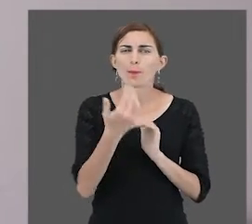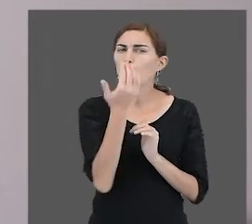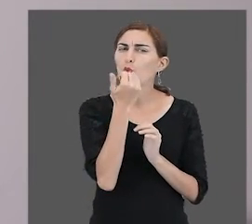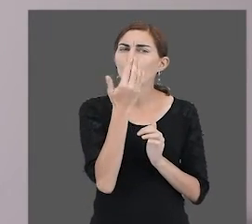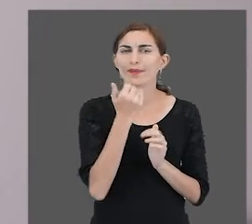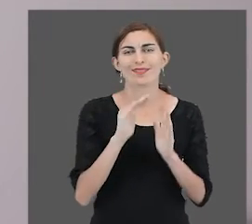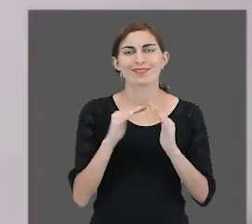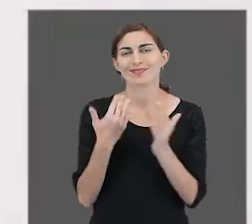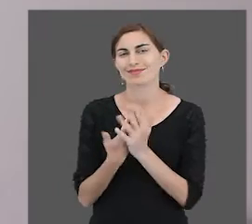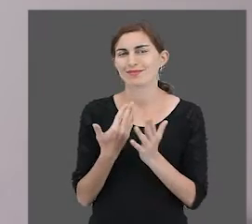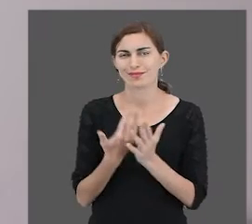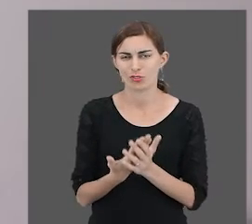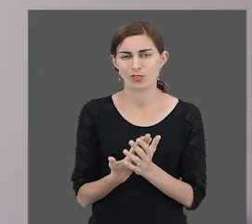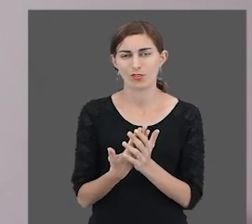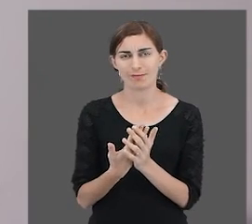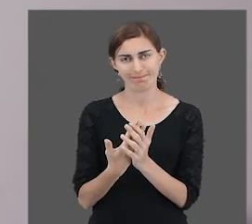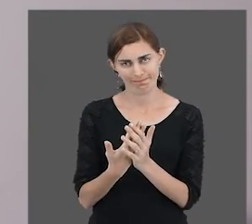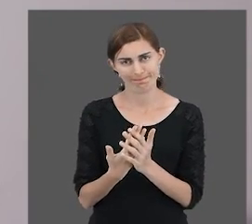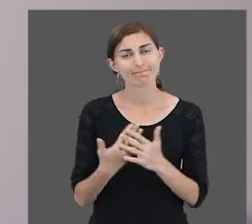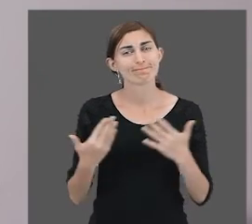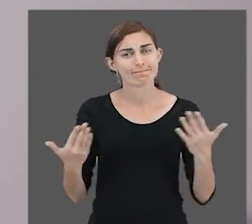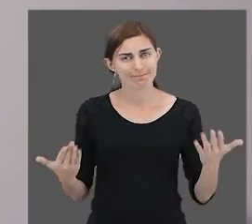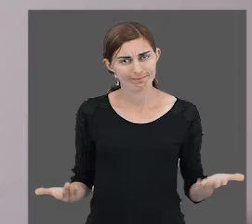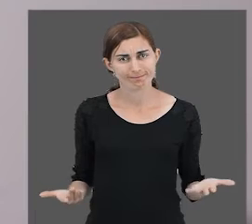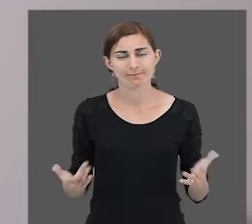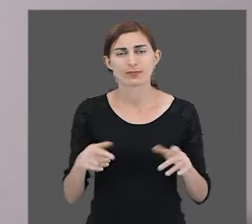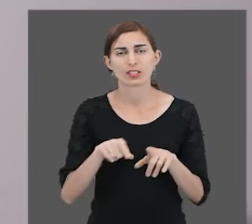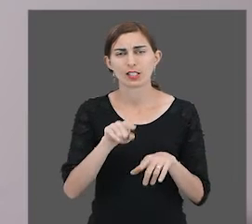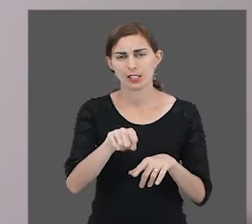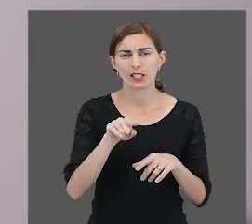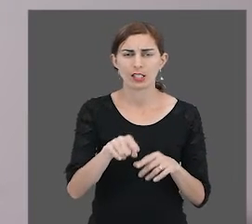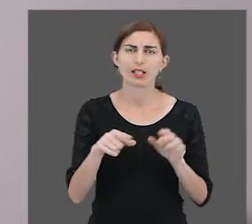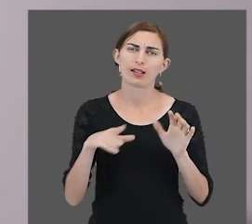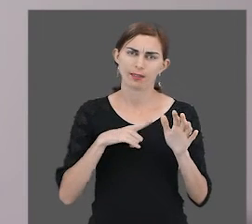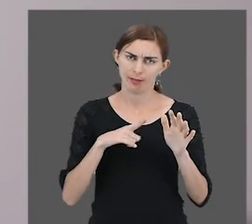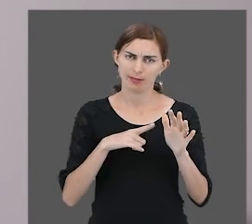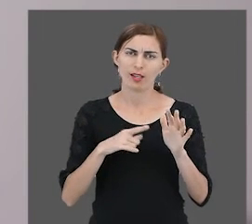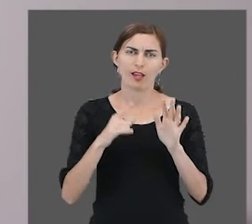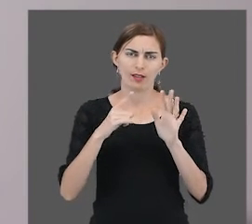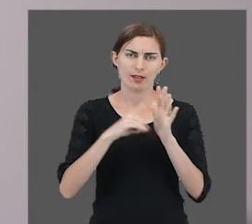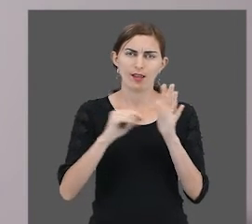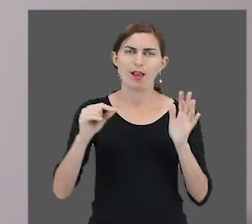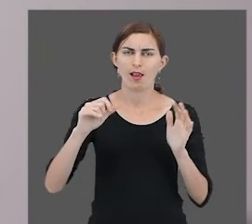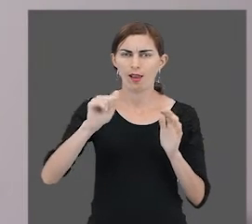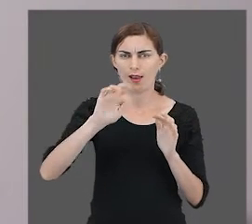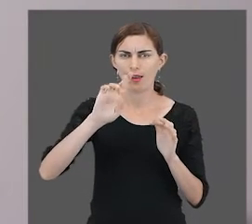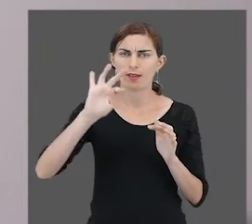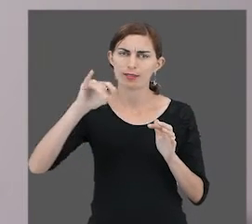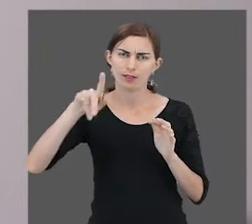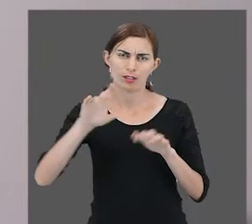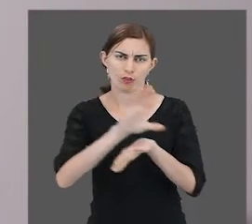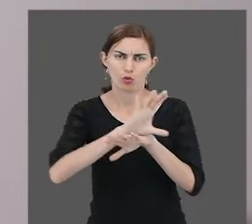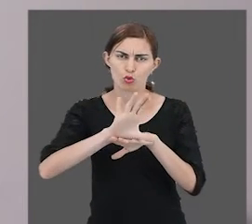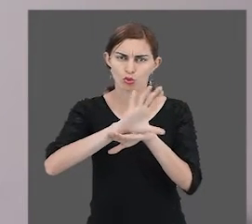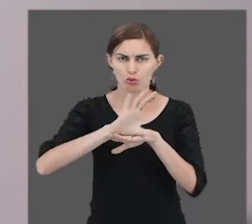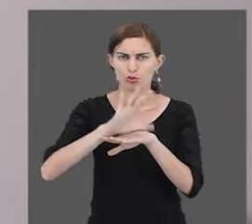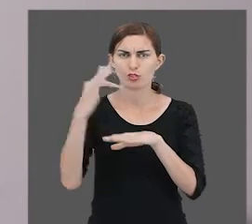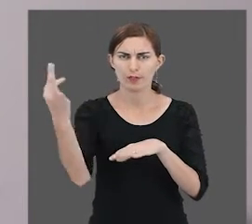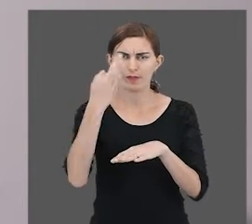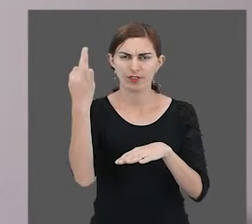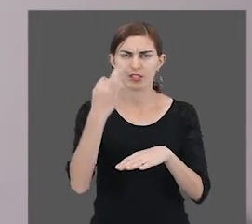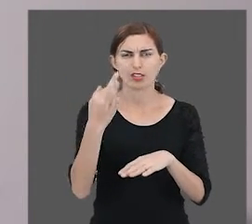escolar, certo? E essa questão dessa suplementação, ela está contida no artigo, na Constituição Federal, no